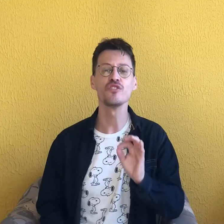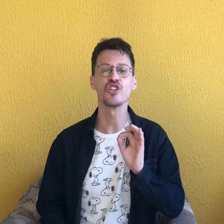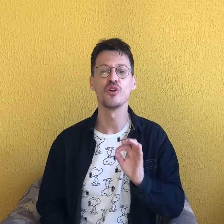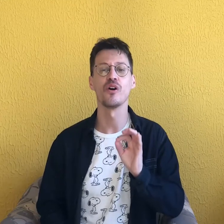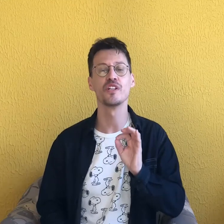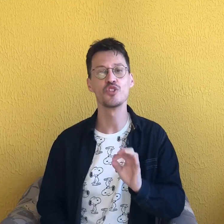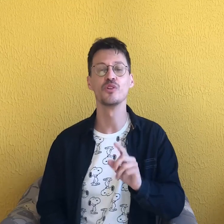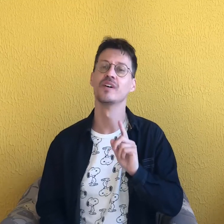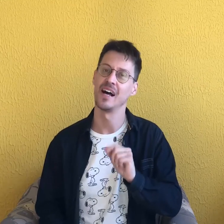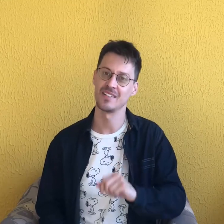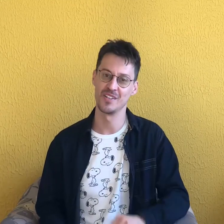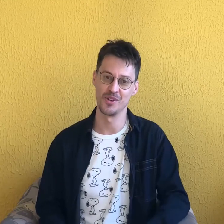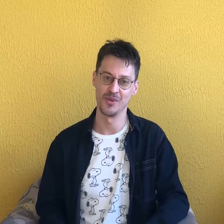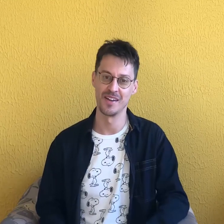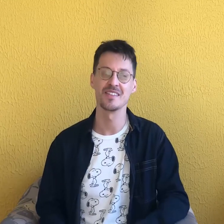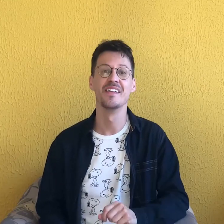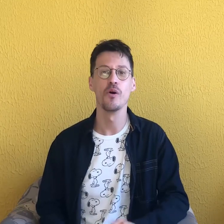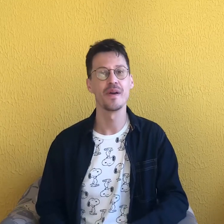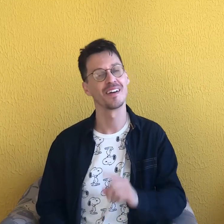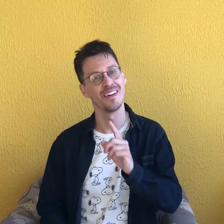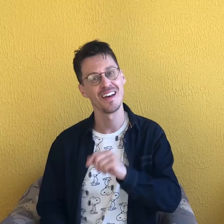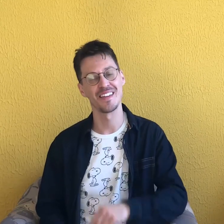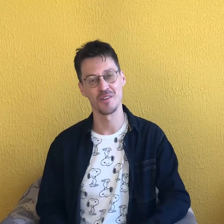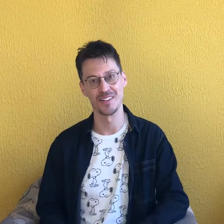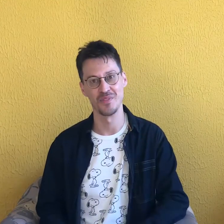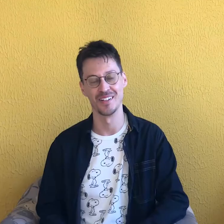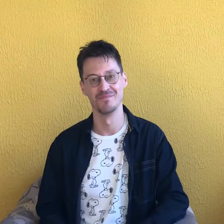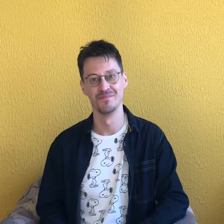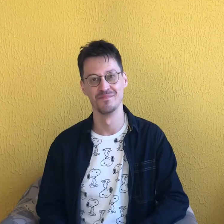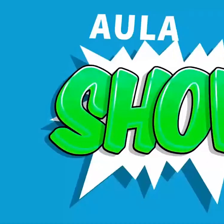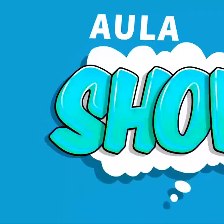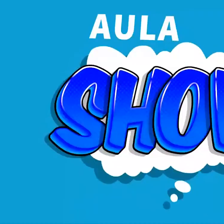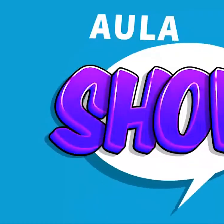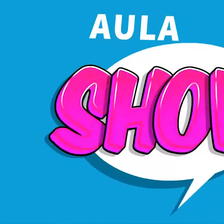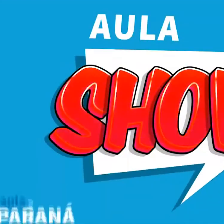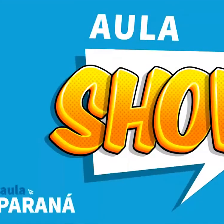dia 29 de julho, às 18 horas. Não perca e até a quarta-feira.